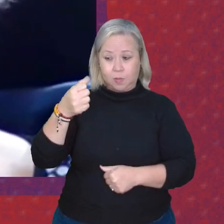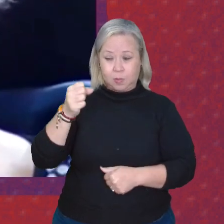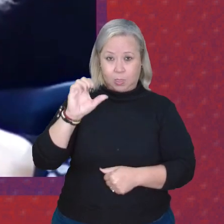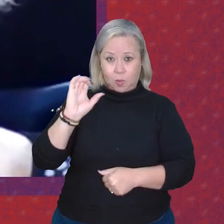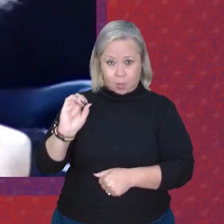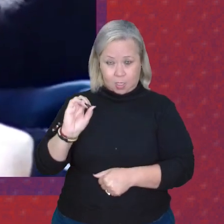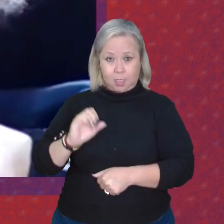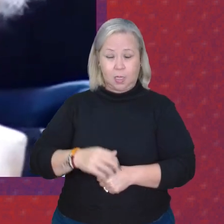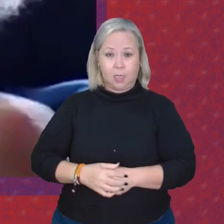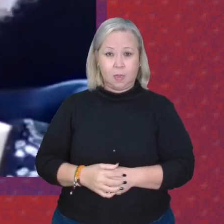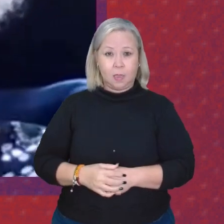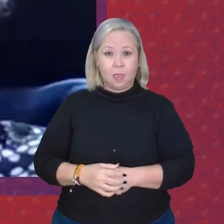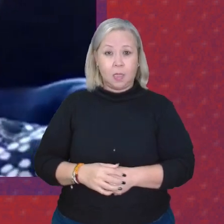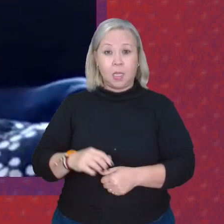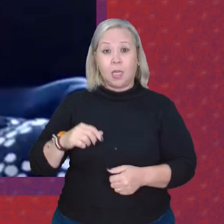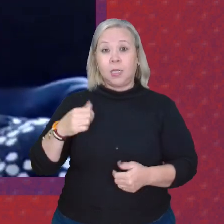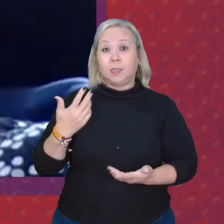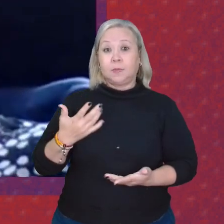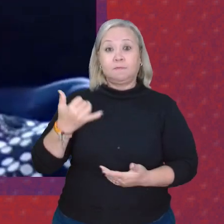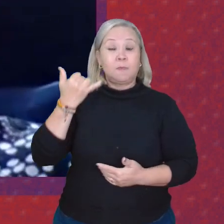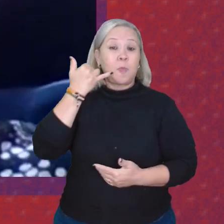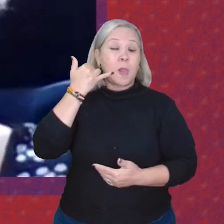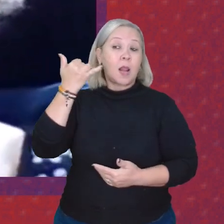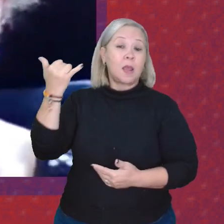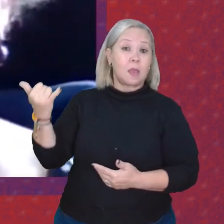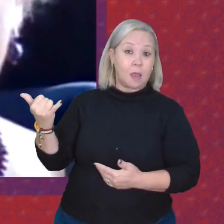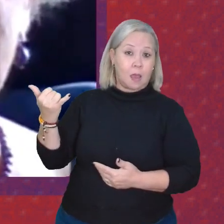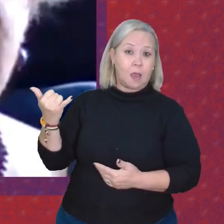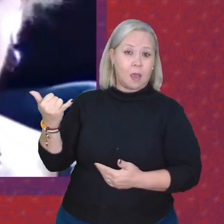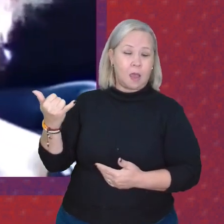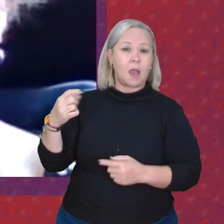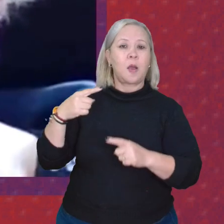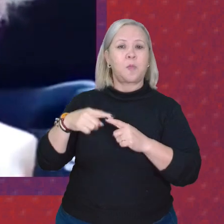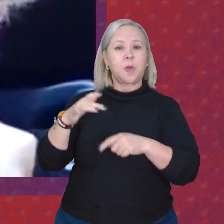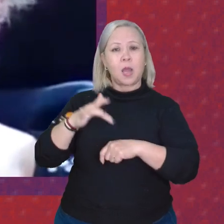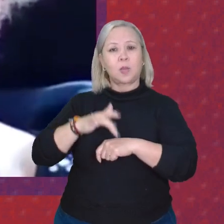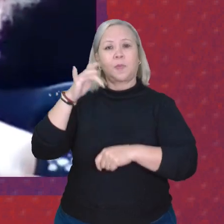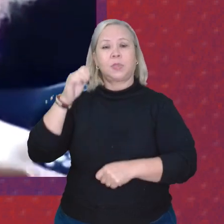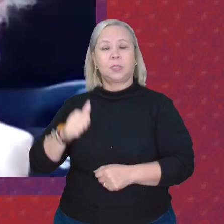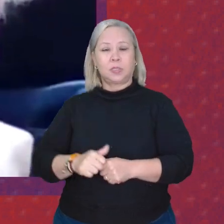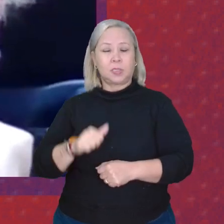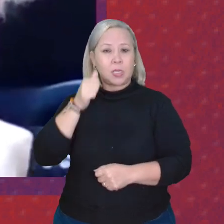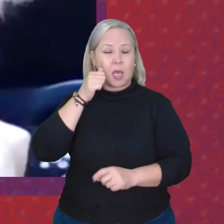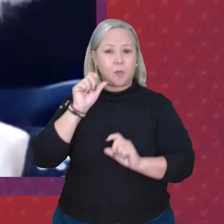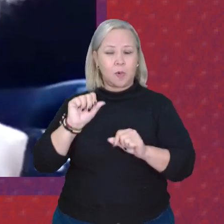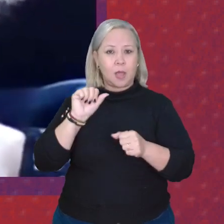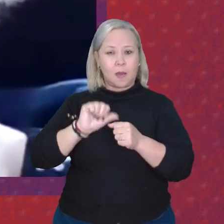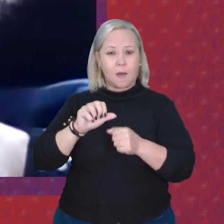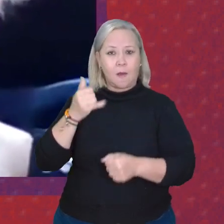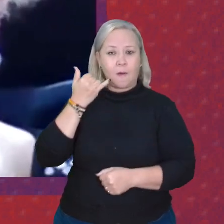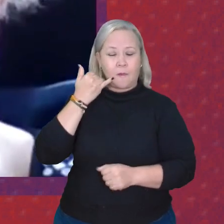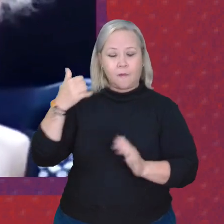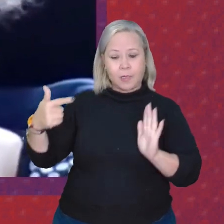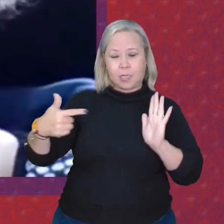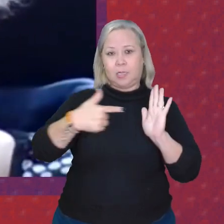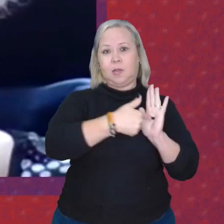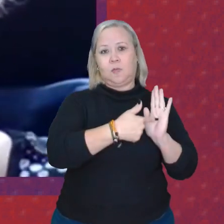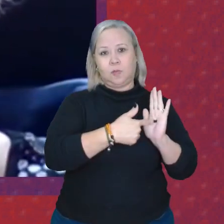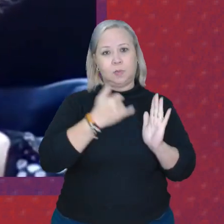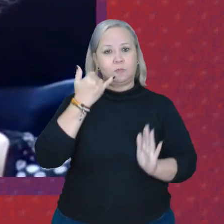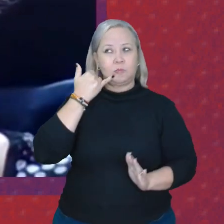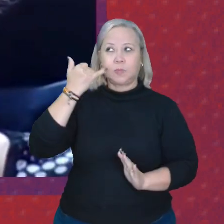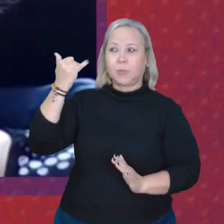180 de DISC para LIG, que é automaticamente a mulher, ao fazer a denúncia, já se torna um processo.